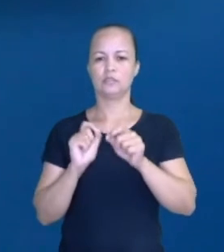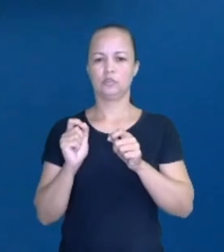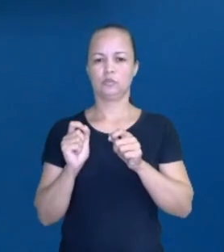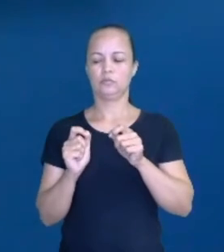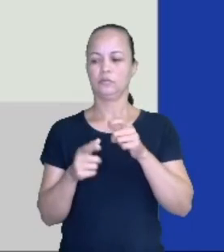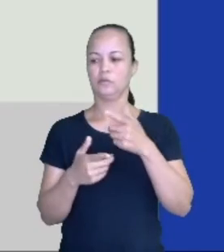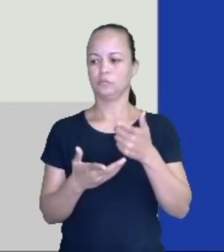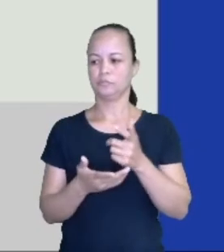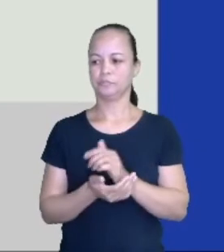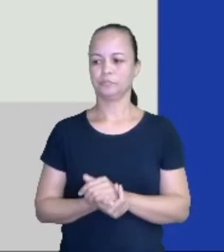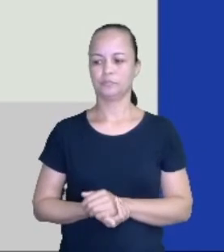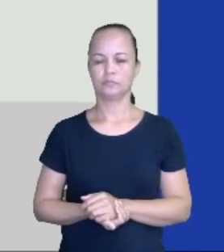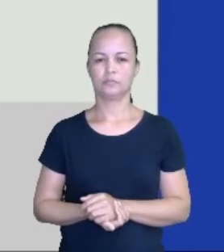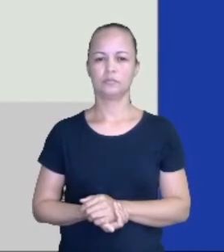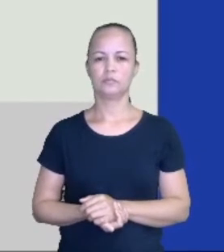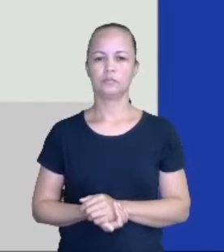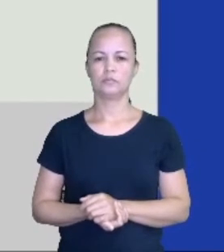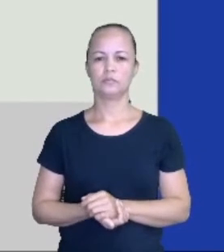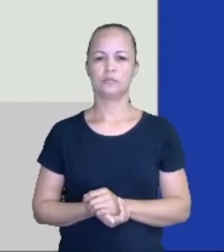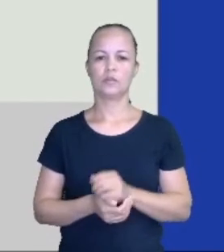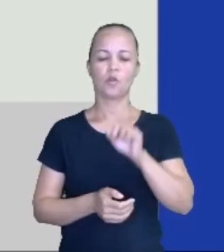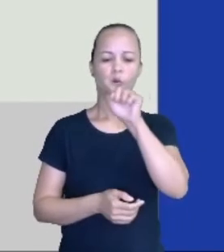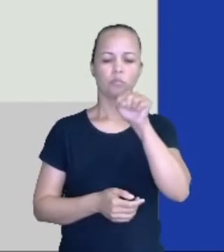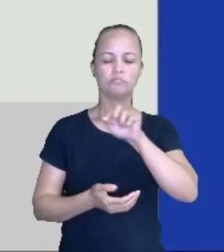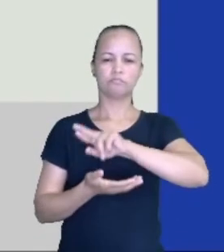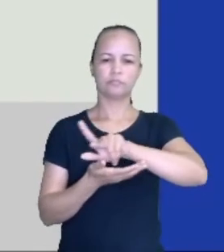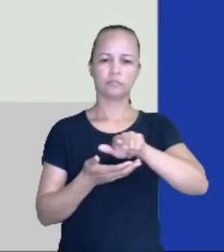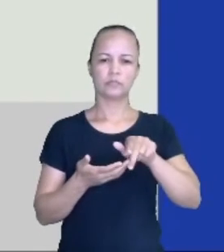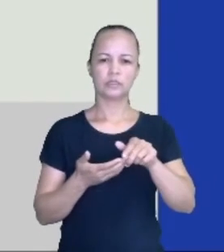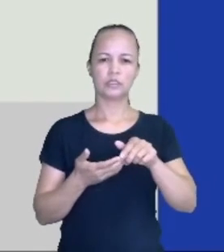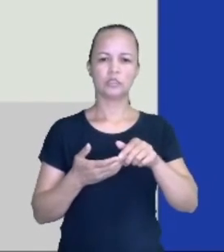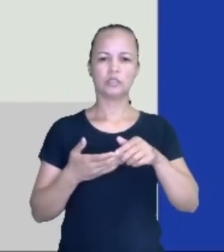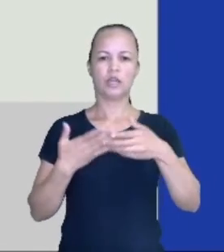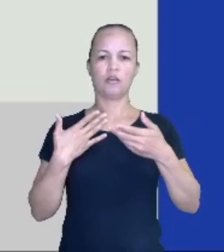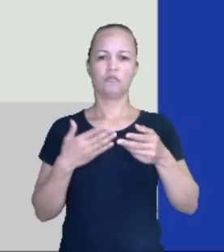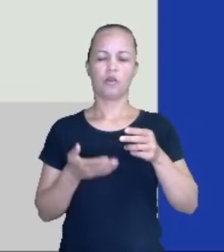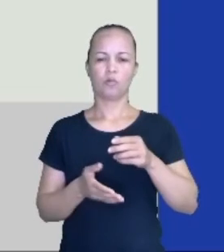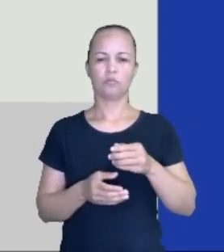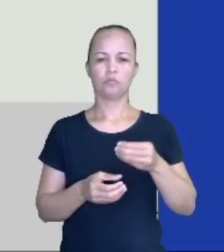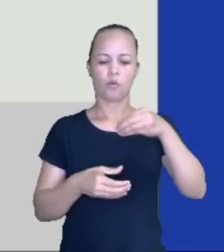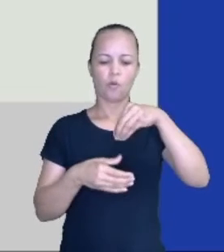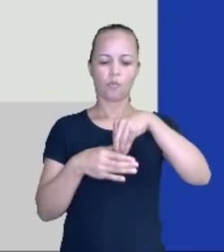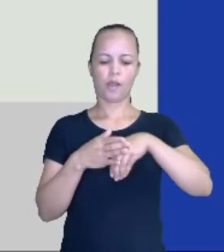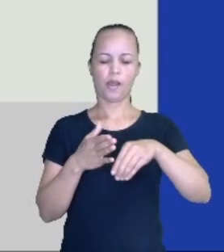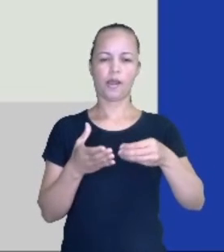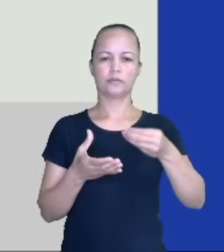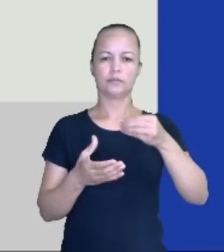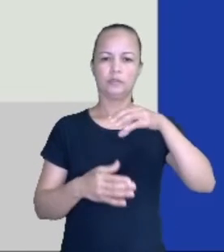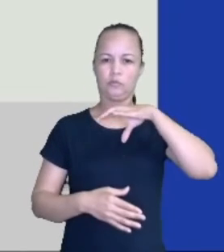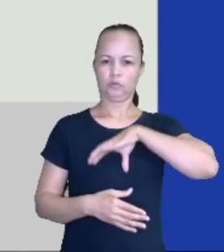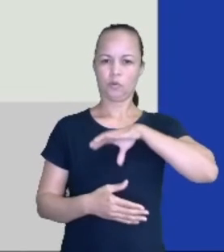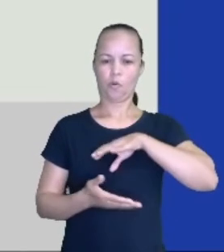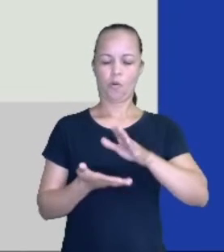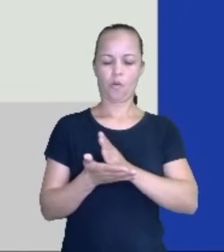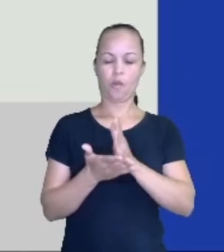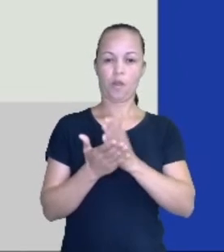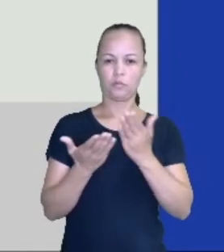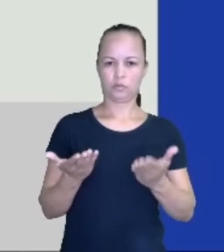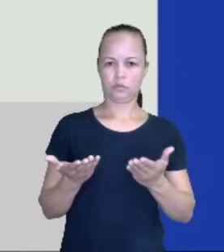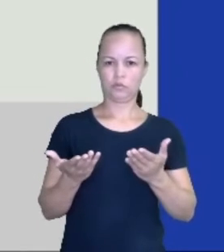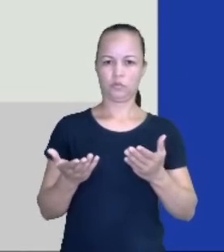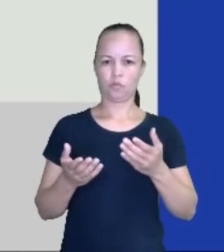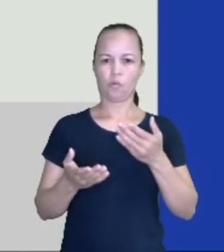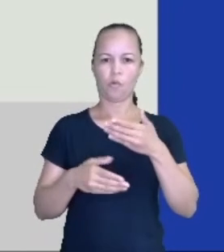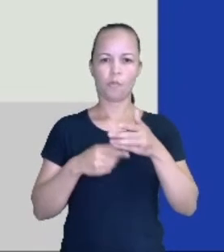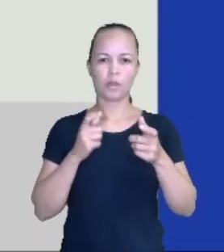sinais de pontuação. Ó. Os sinais de pontuação estavam quietos dentro do livro de português, quando estourou a